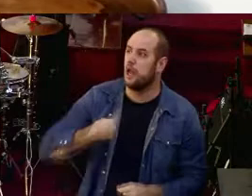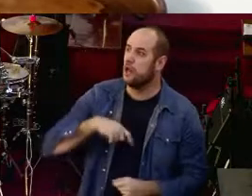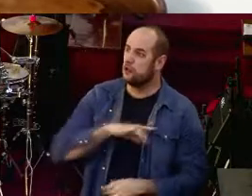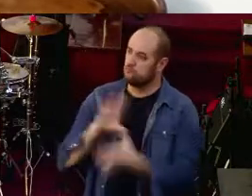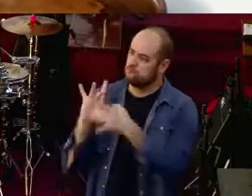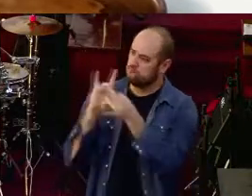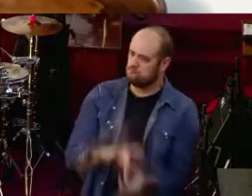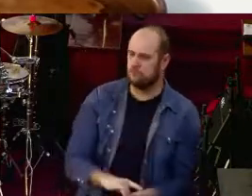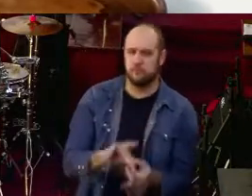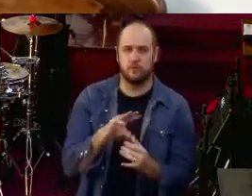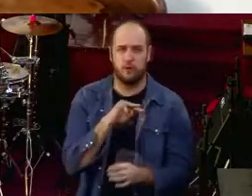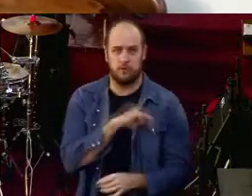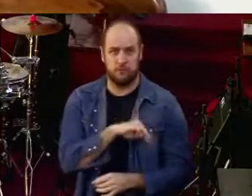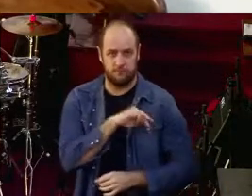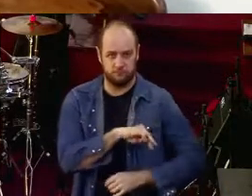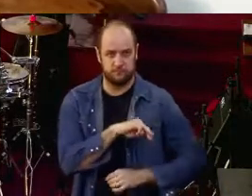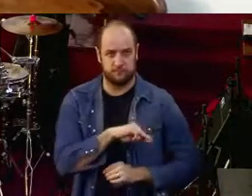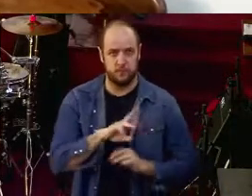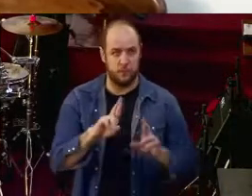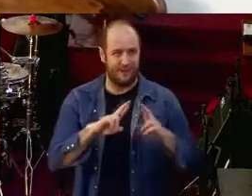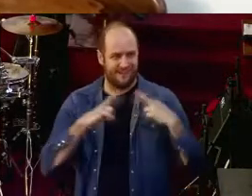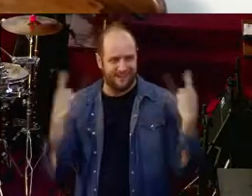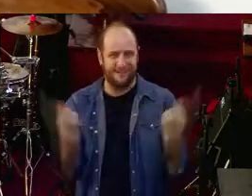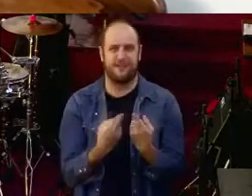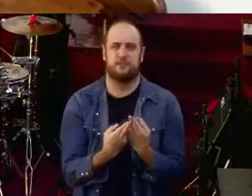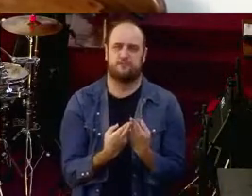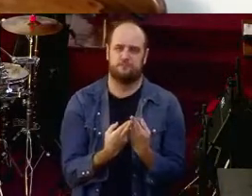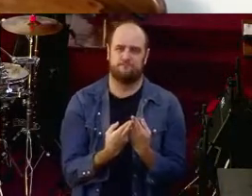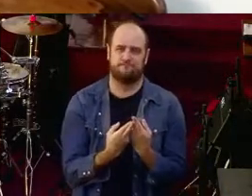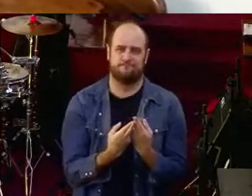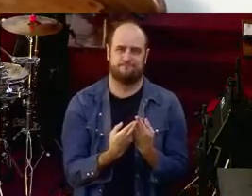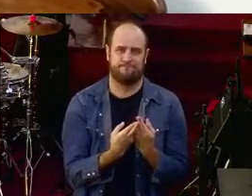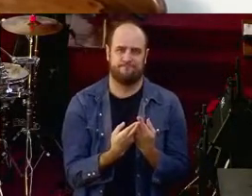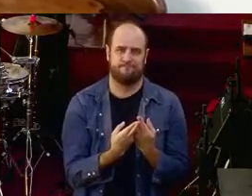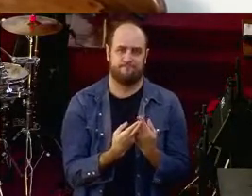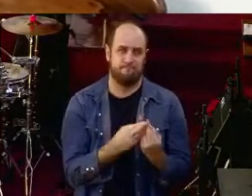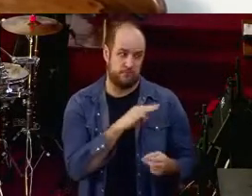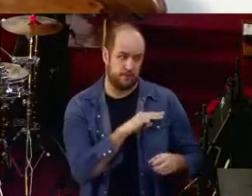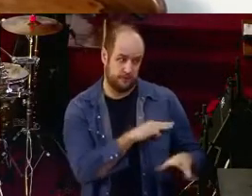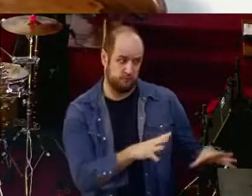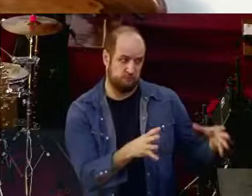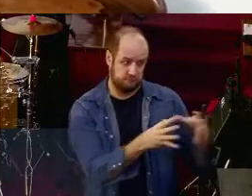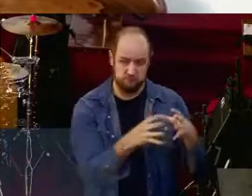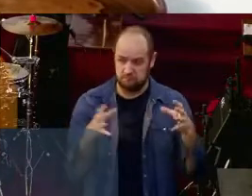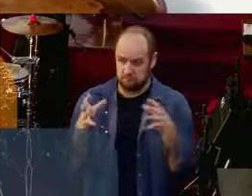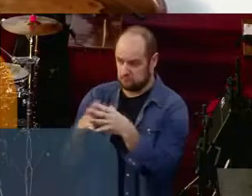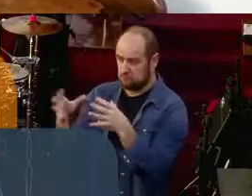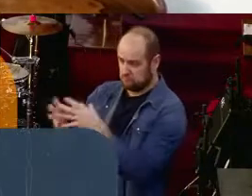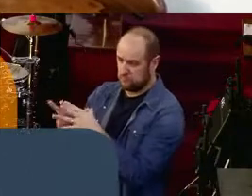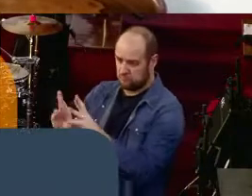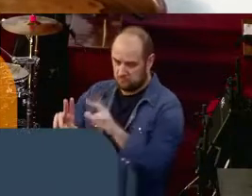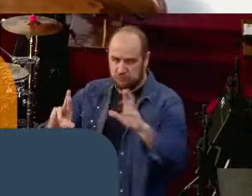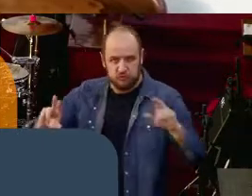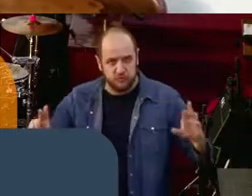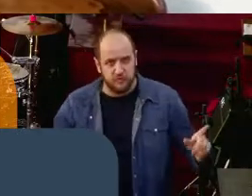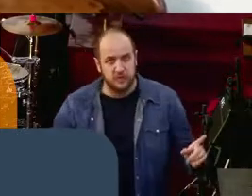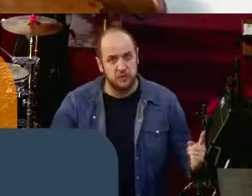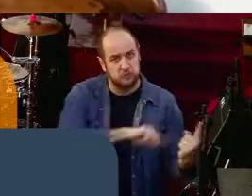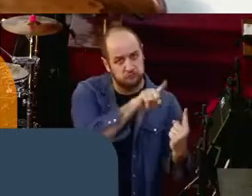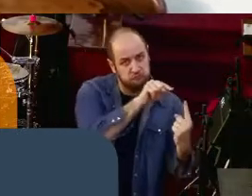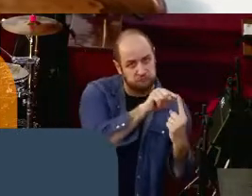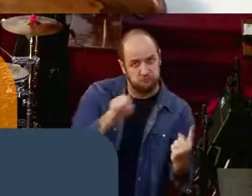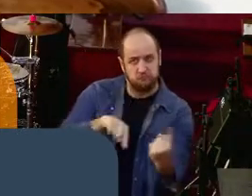contexto em Mateus de reinado. Cada um dos evangelhos sempre tem uma ênfase, não é uma